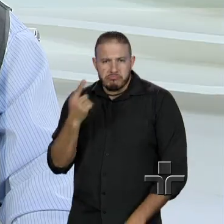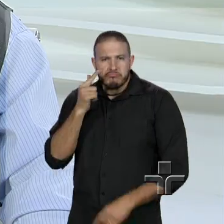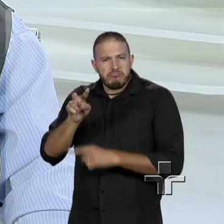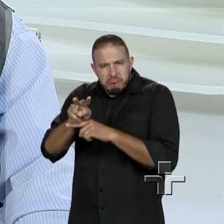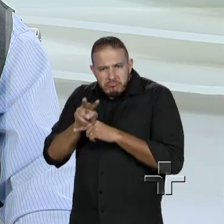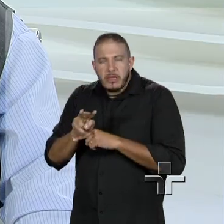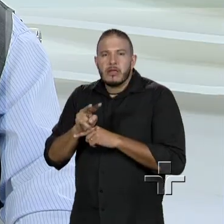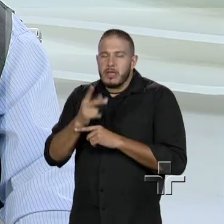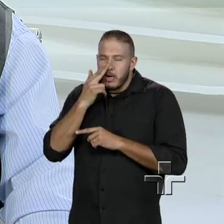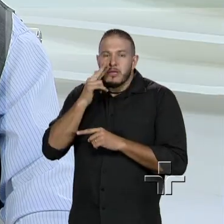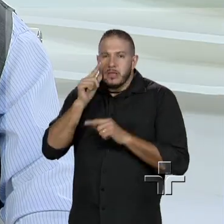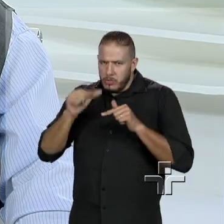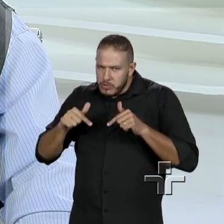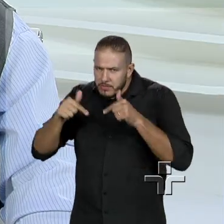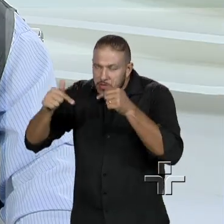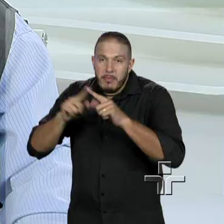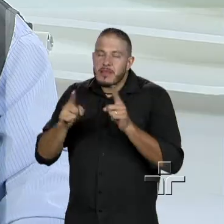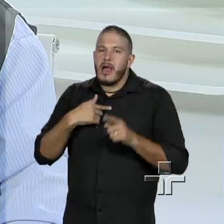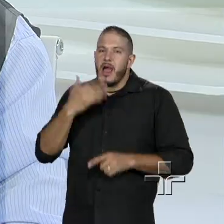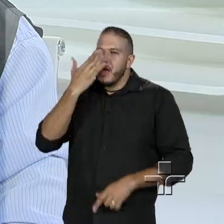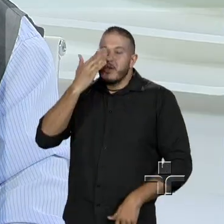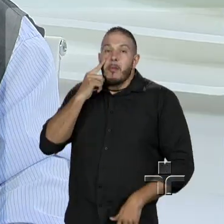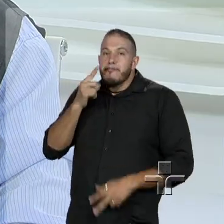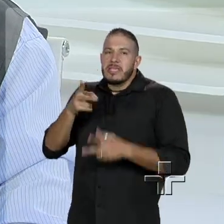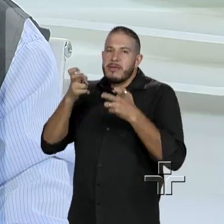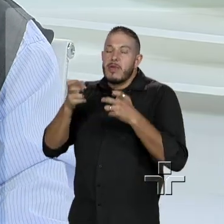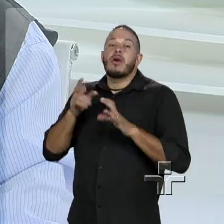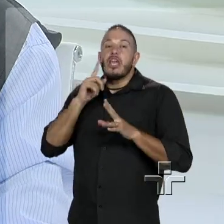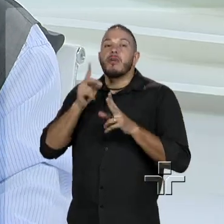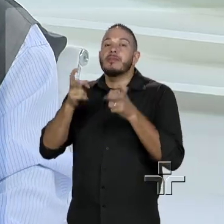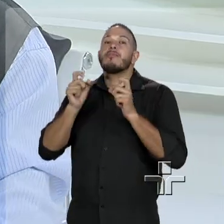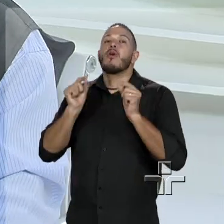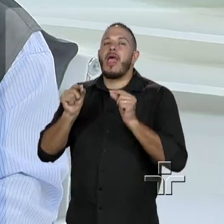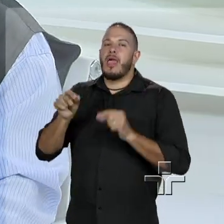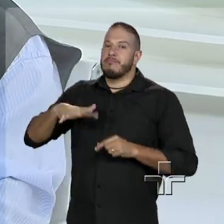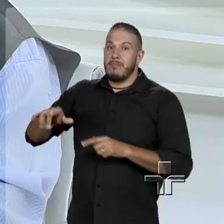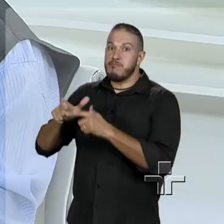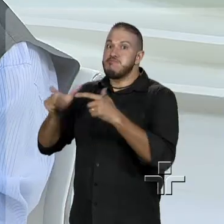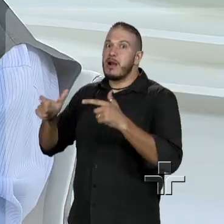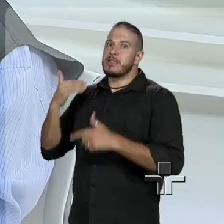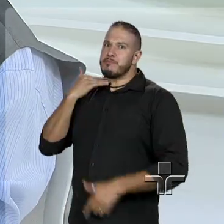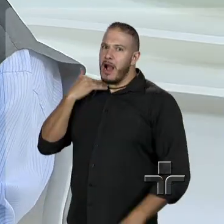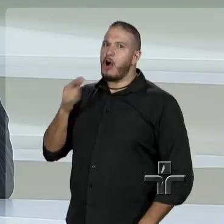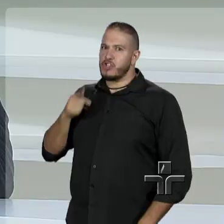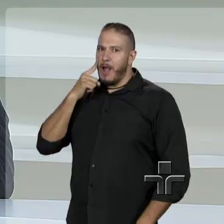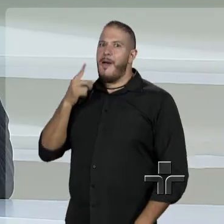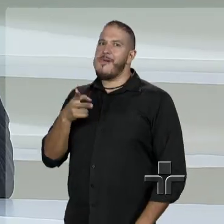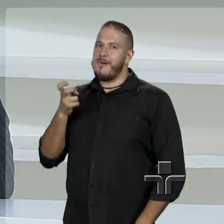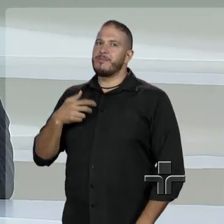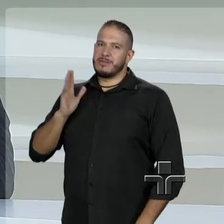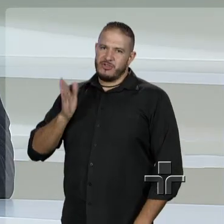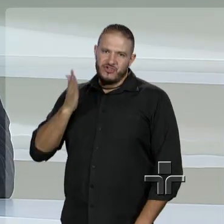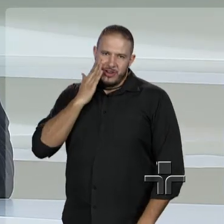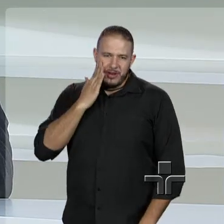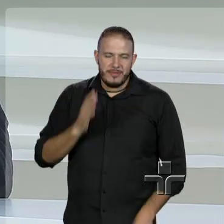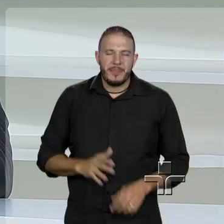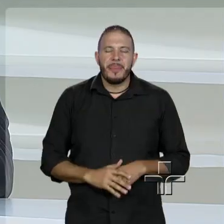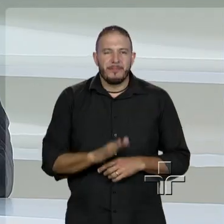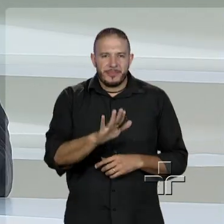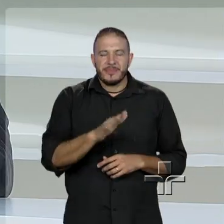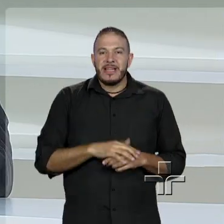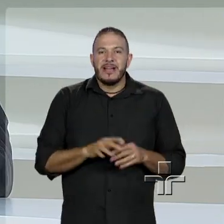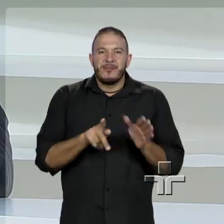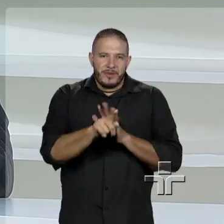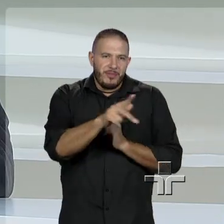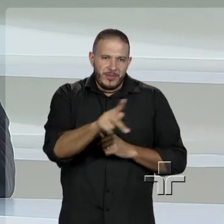não percebidos. Professor... Quem já percebeu são os grandes bancos. É verdade. Professor, a indústria brasileira